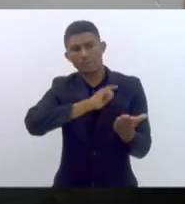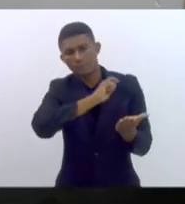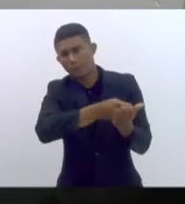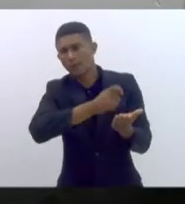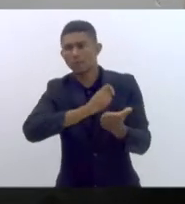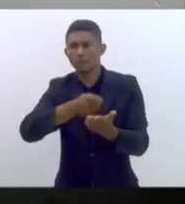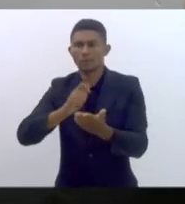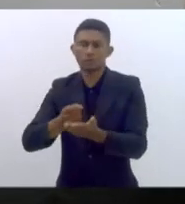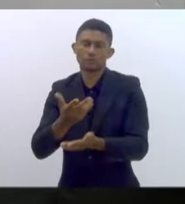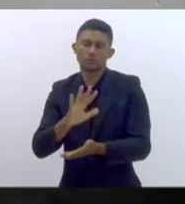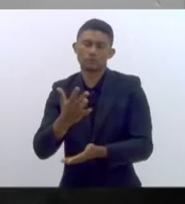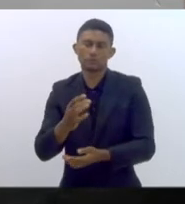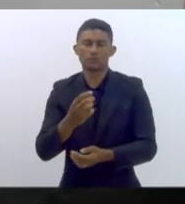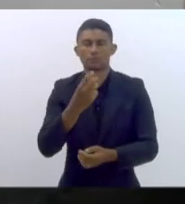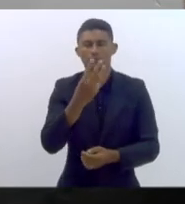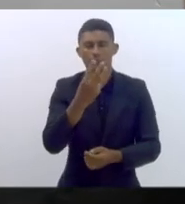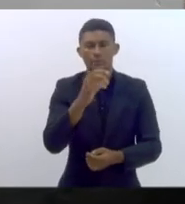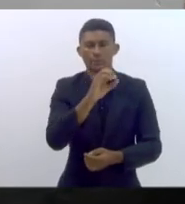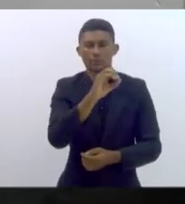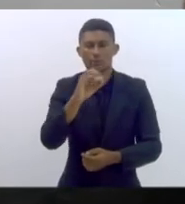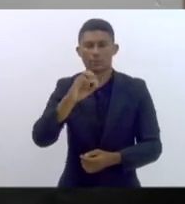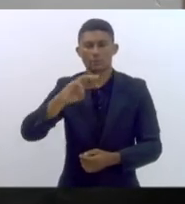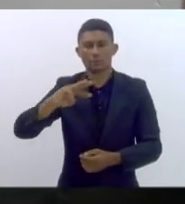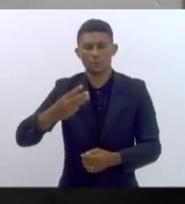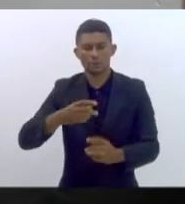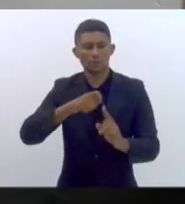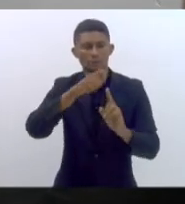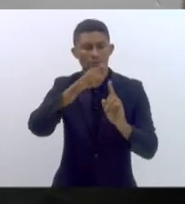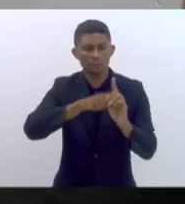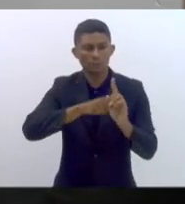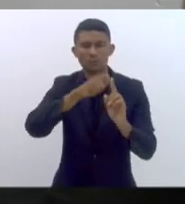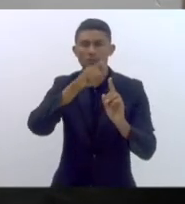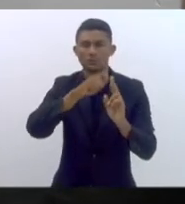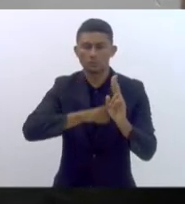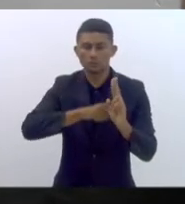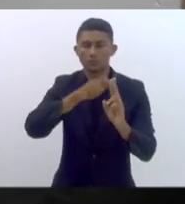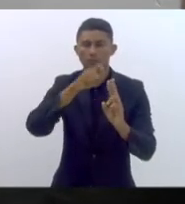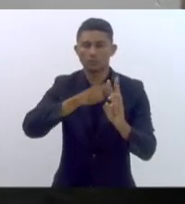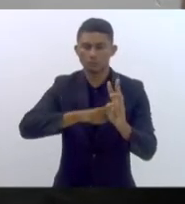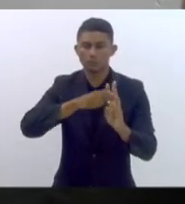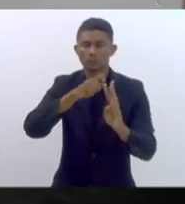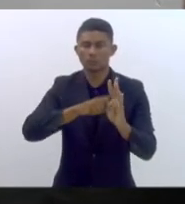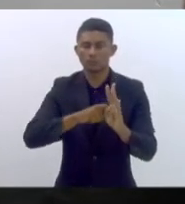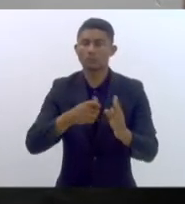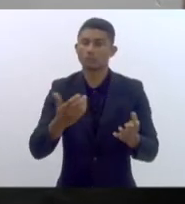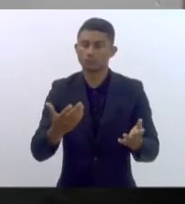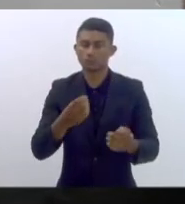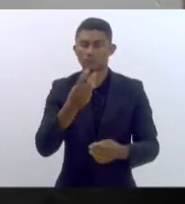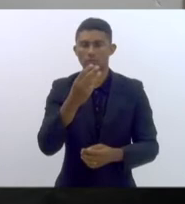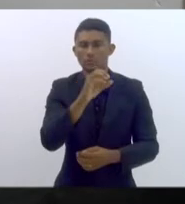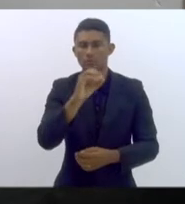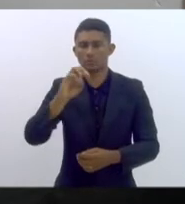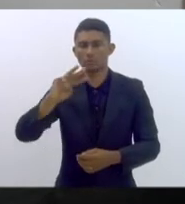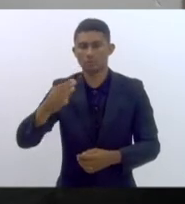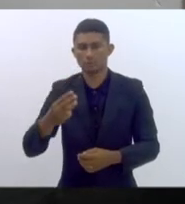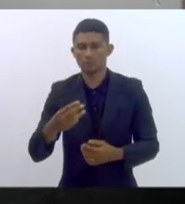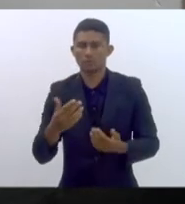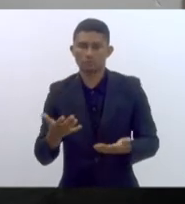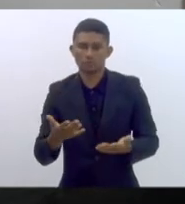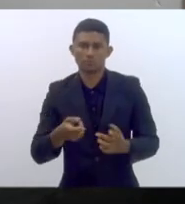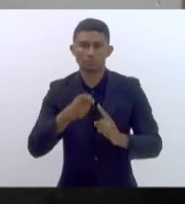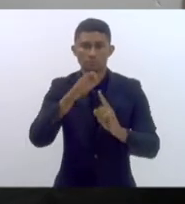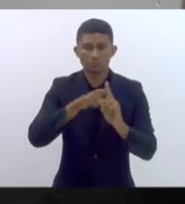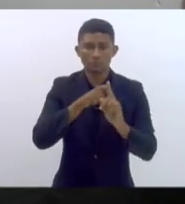aproximadamente 300 milhões por mês. E, evidentemente, 300 milhões por mês vezes 12,